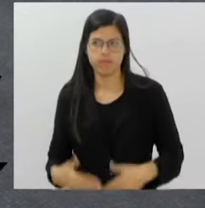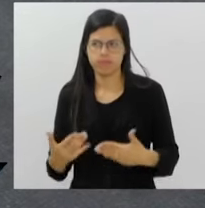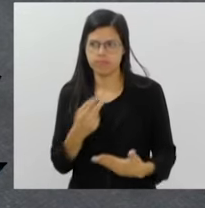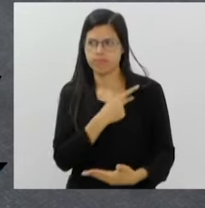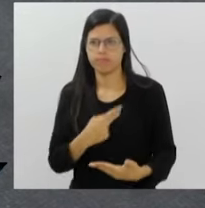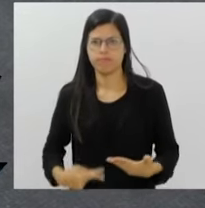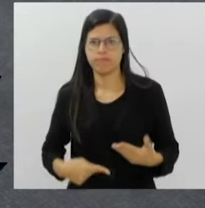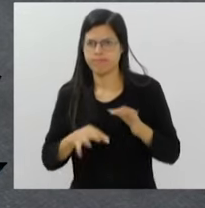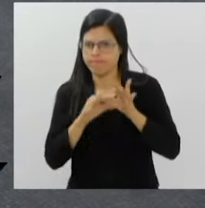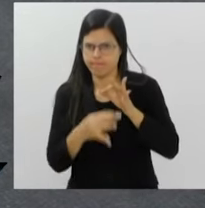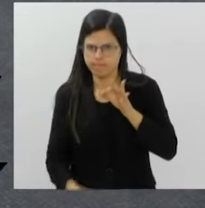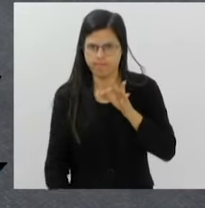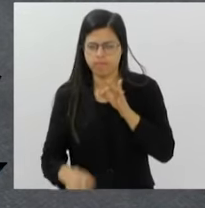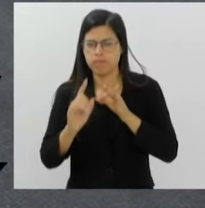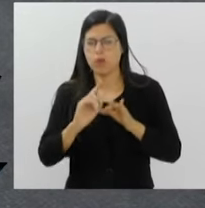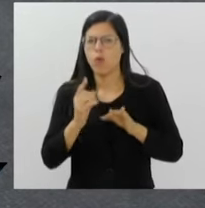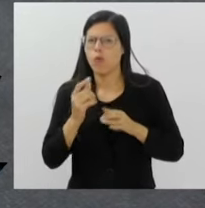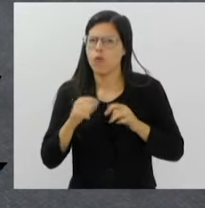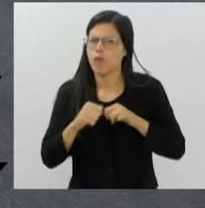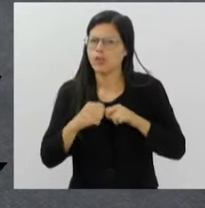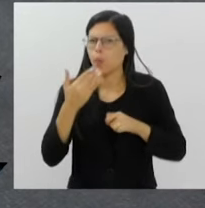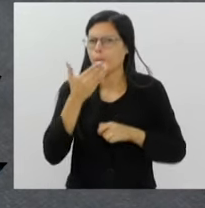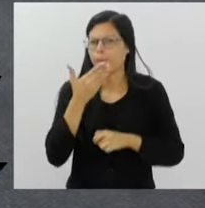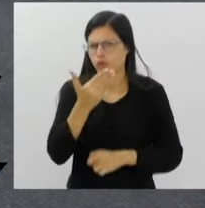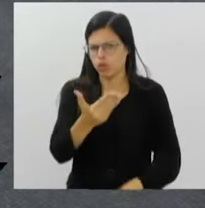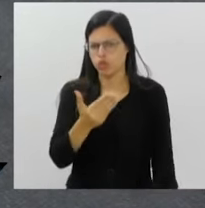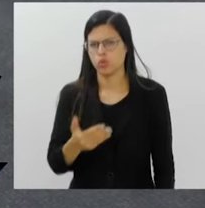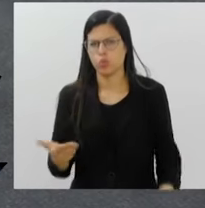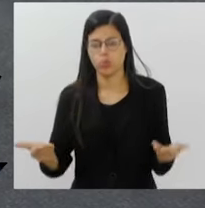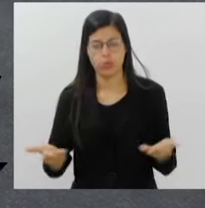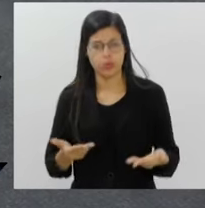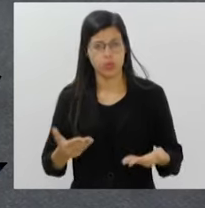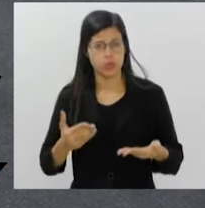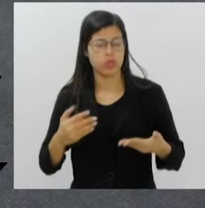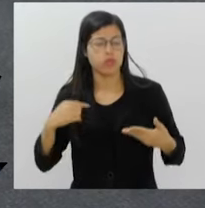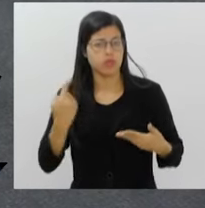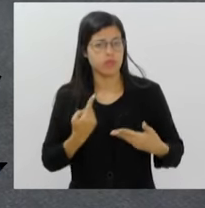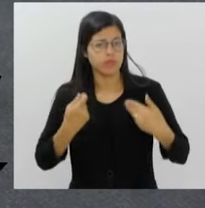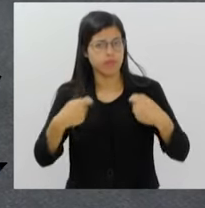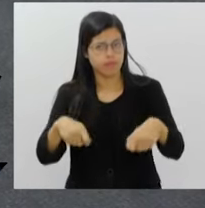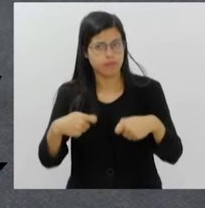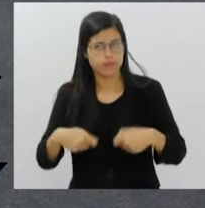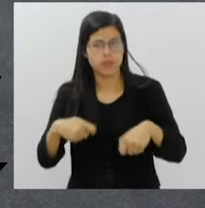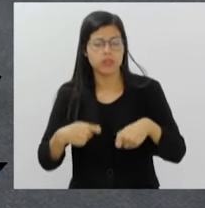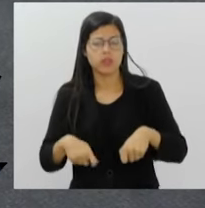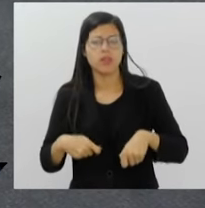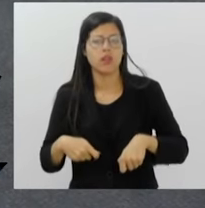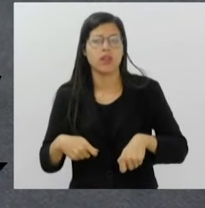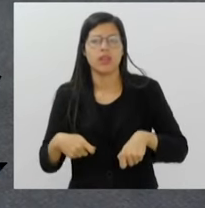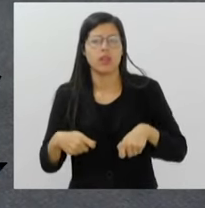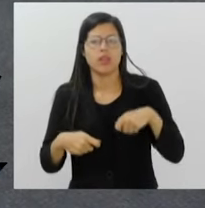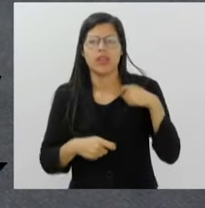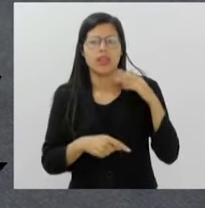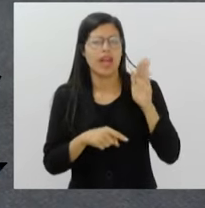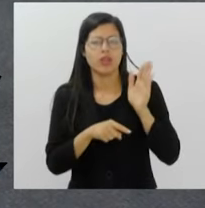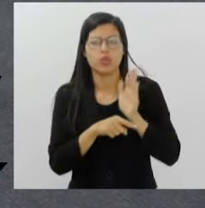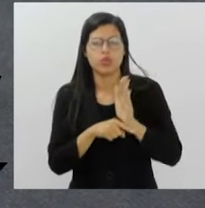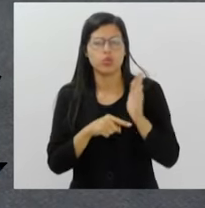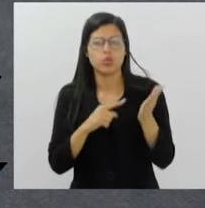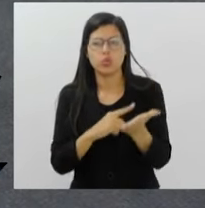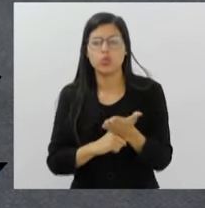estender, eu faço um apelo hoje. Precisamos hoje da ajuda dos